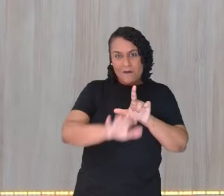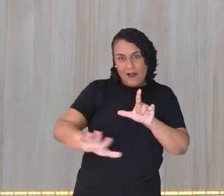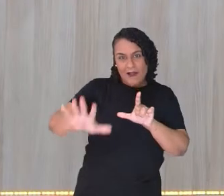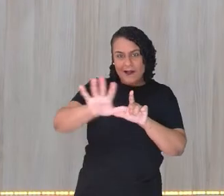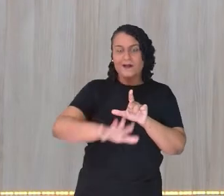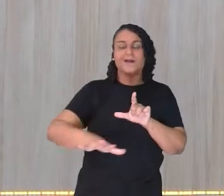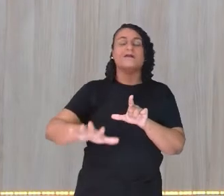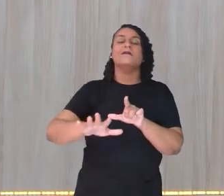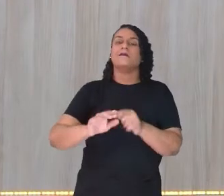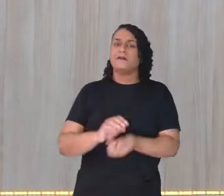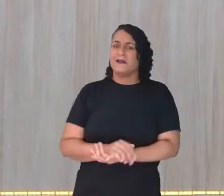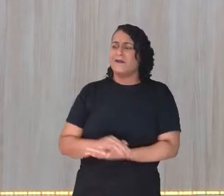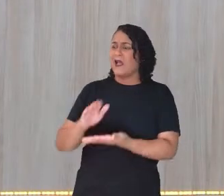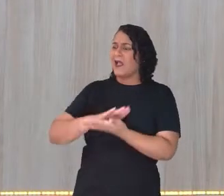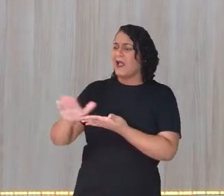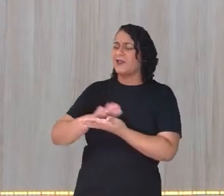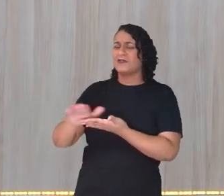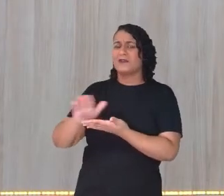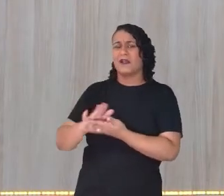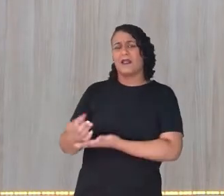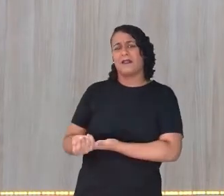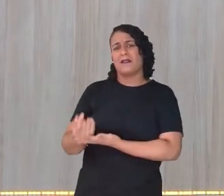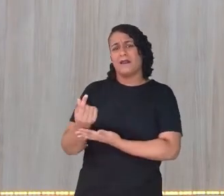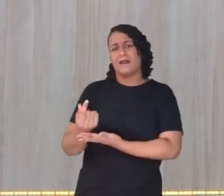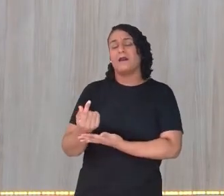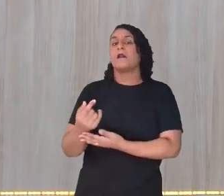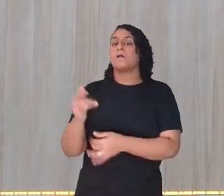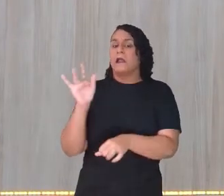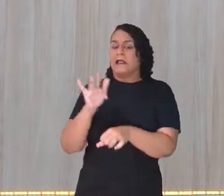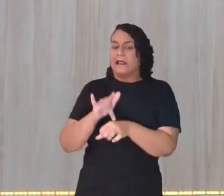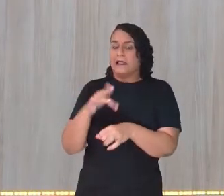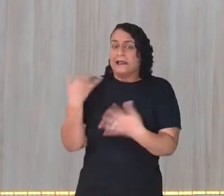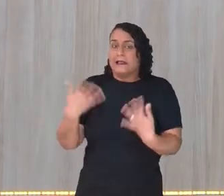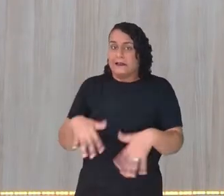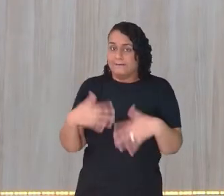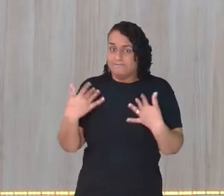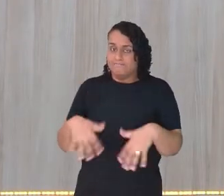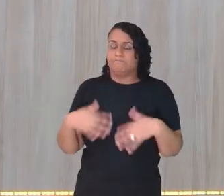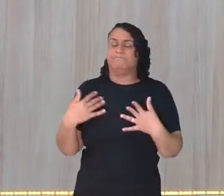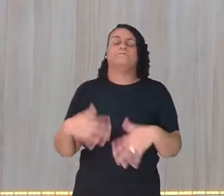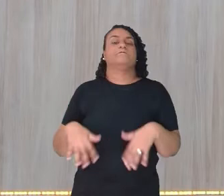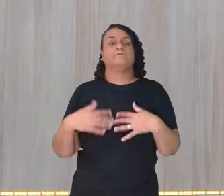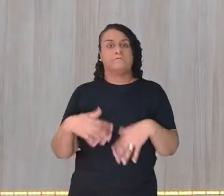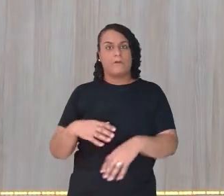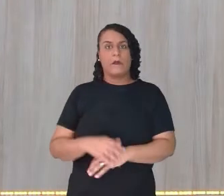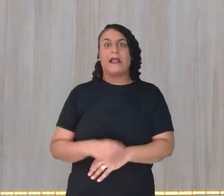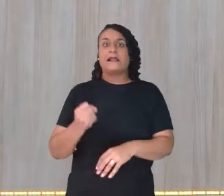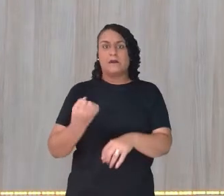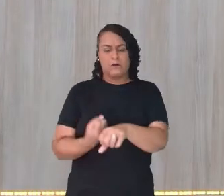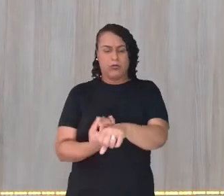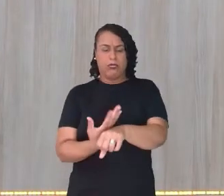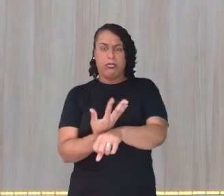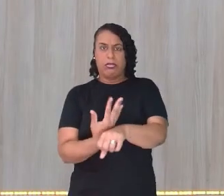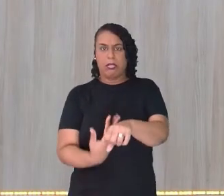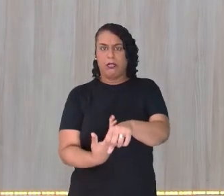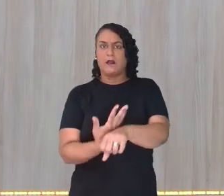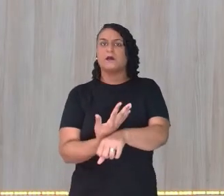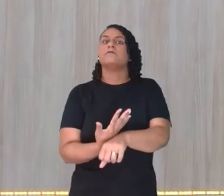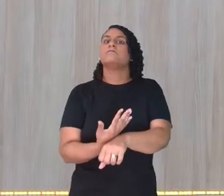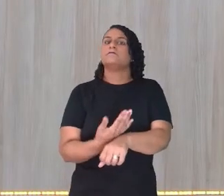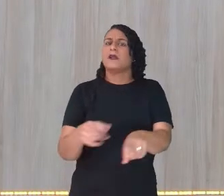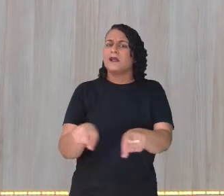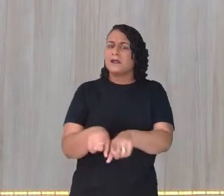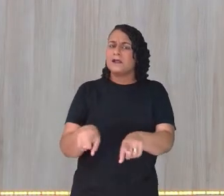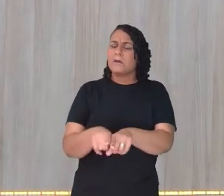Além de gastar dinheiro em vão, né, gente? A gente pode se queimar, e a questão de fogos que vai perturbar a